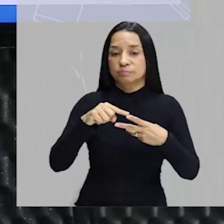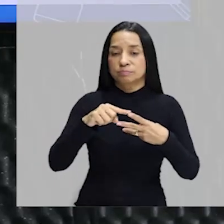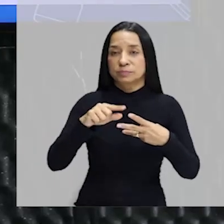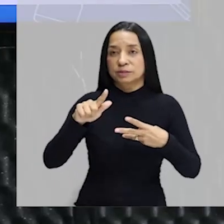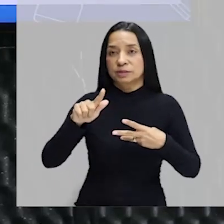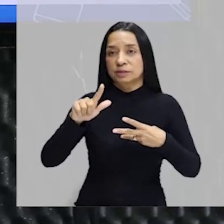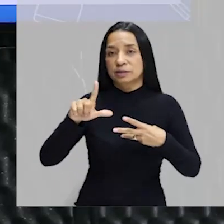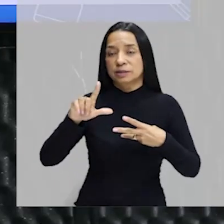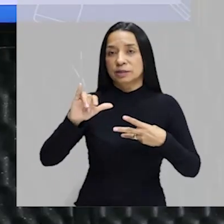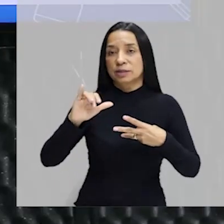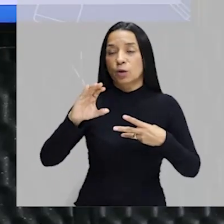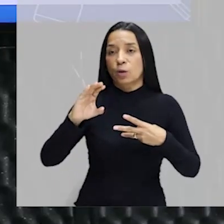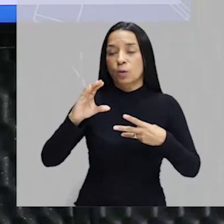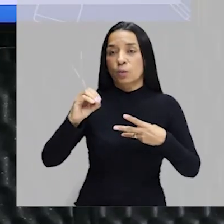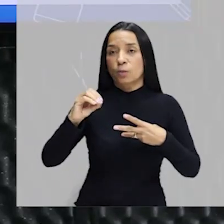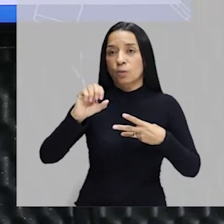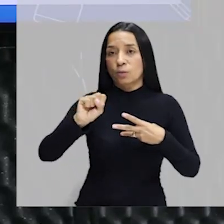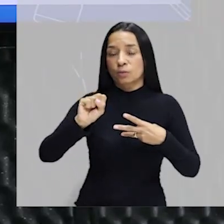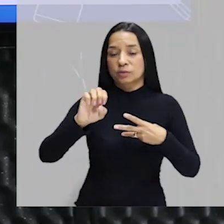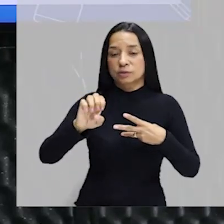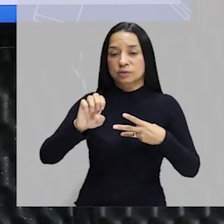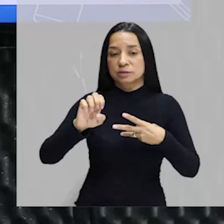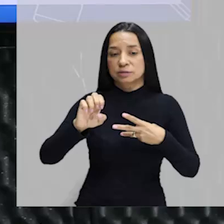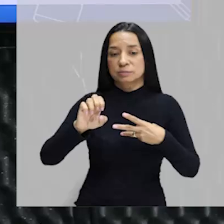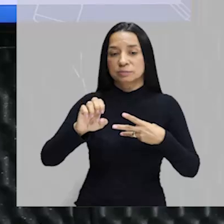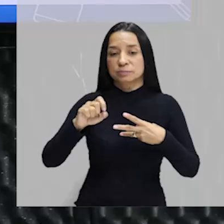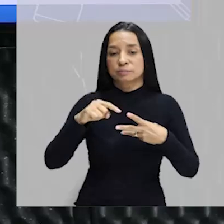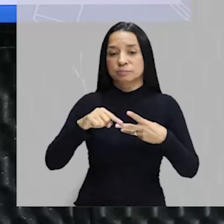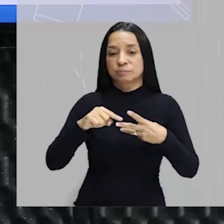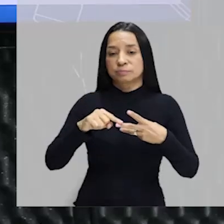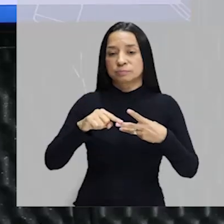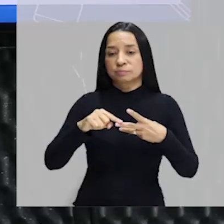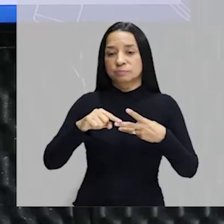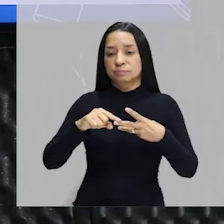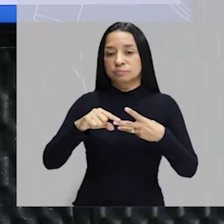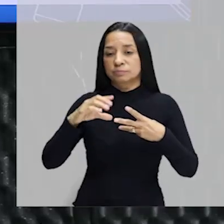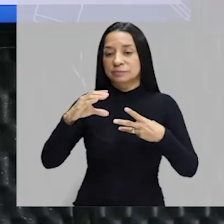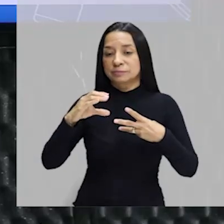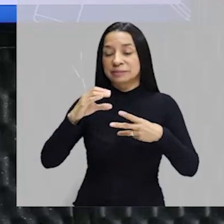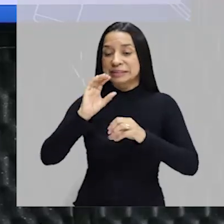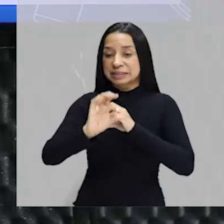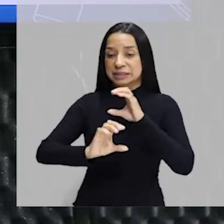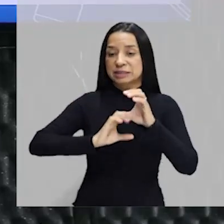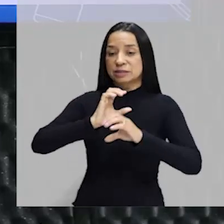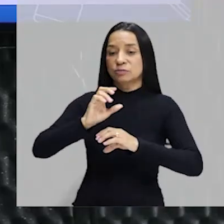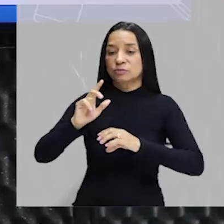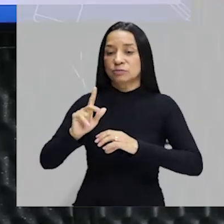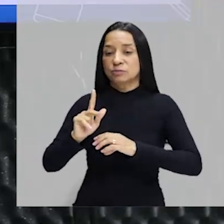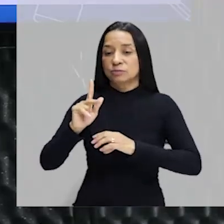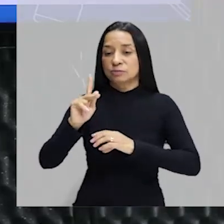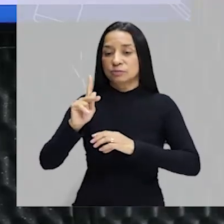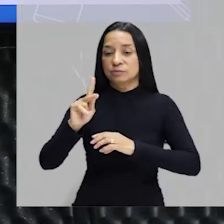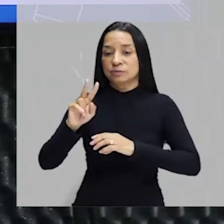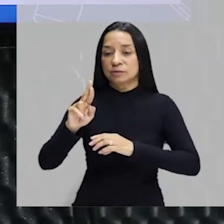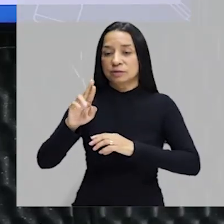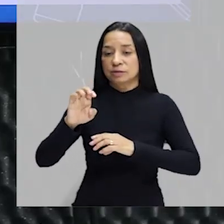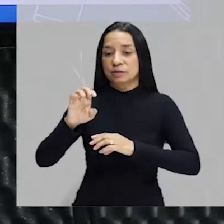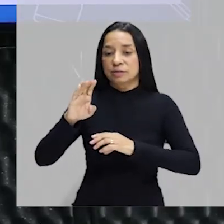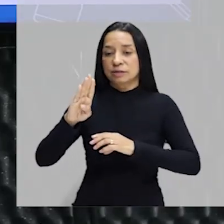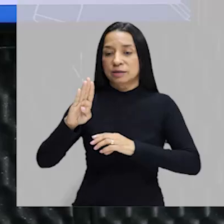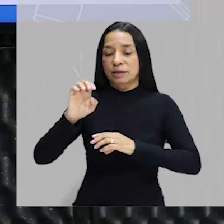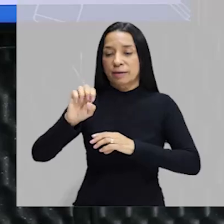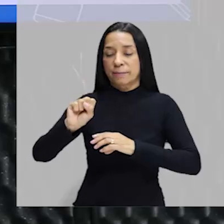de Krebs e cadeia respiratória. Sobre as etapas metabólicas, são feitas